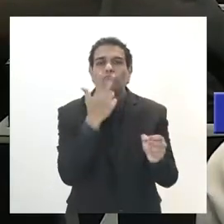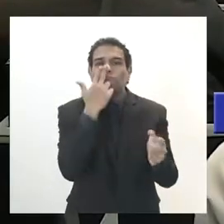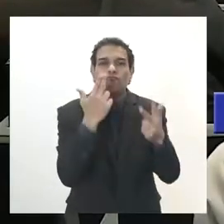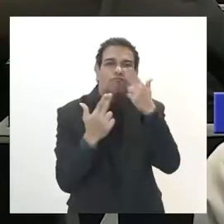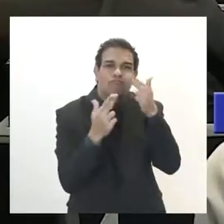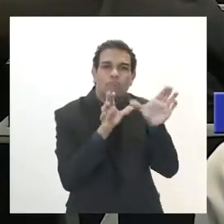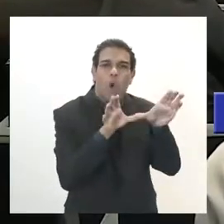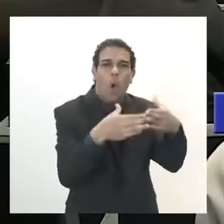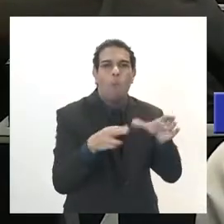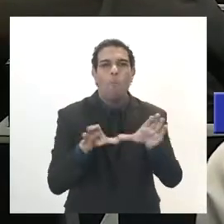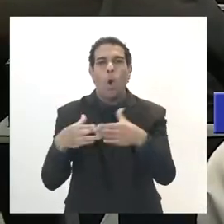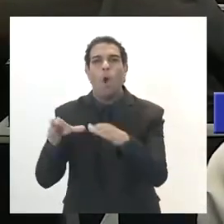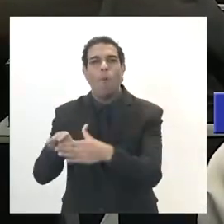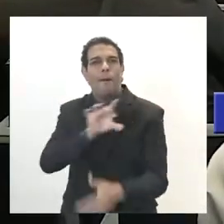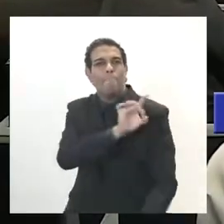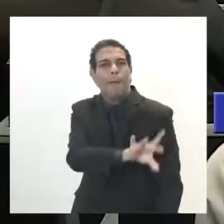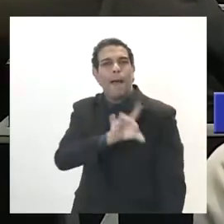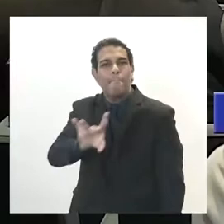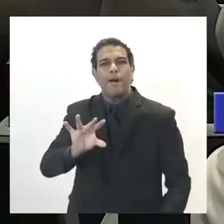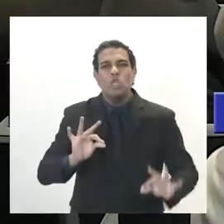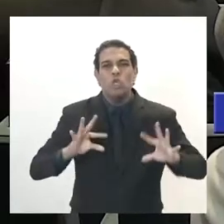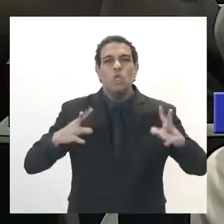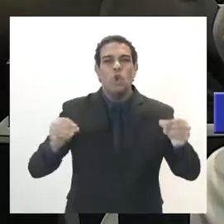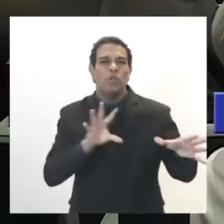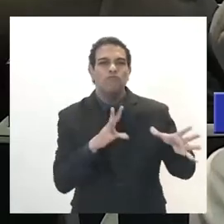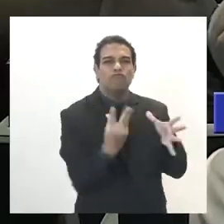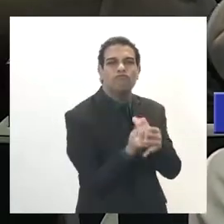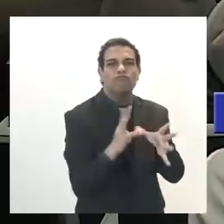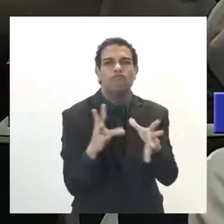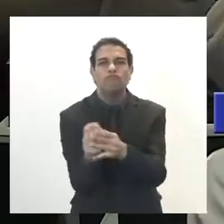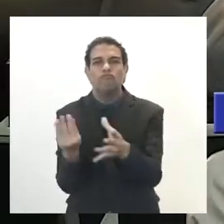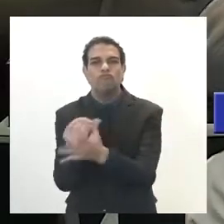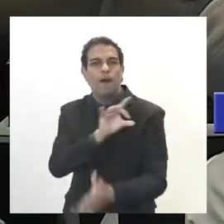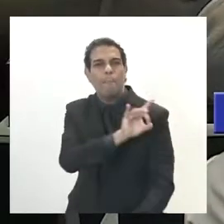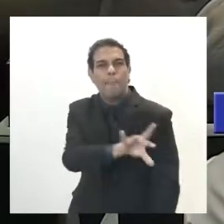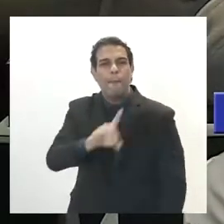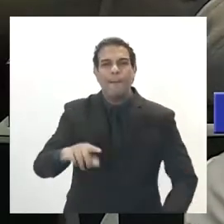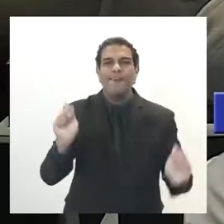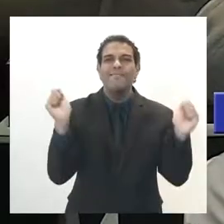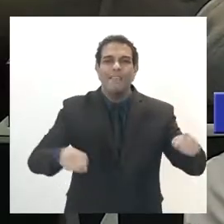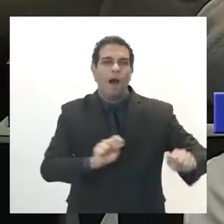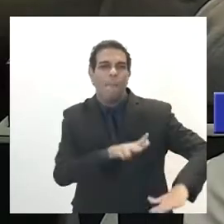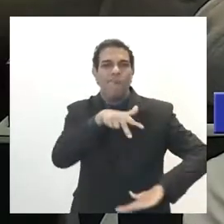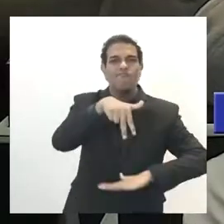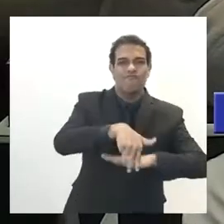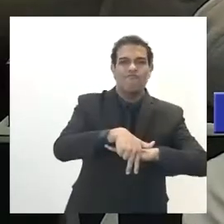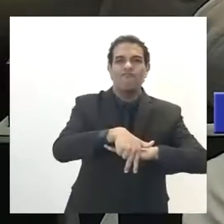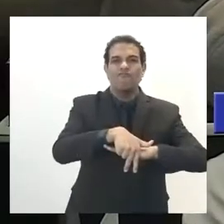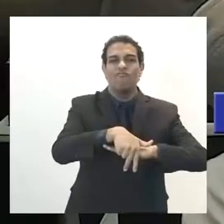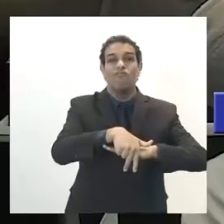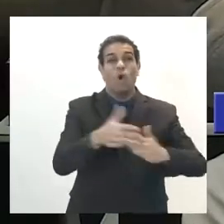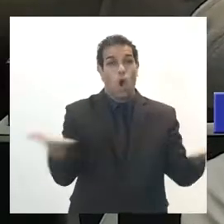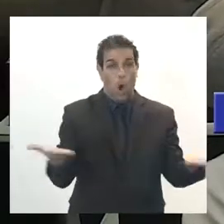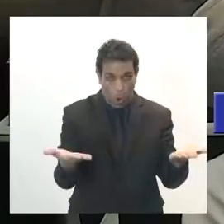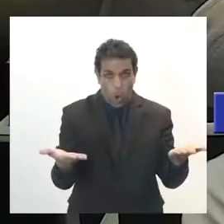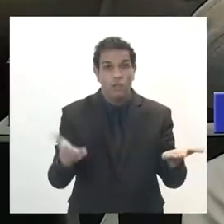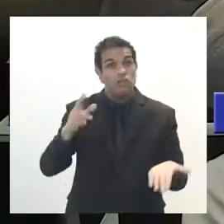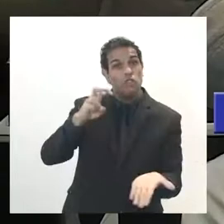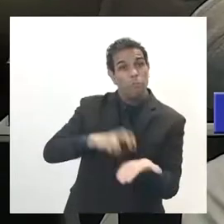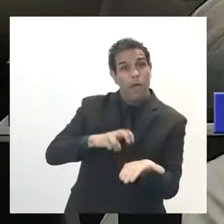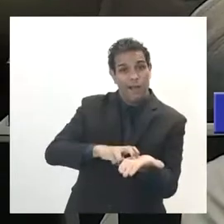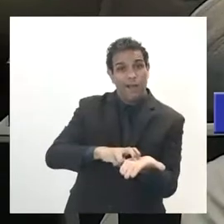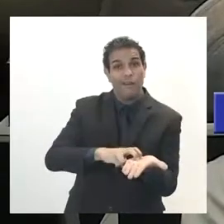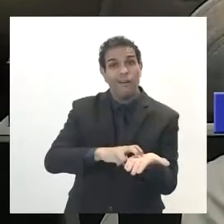sucessivas e para que todos os participantes é mas organizamos hoje de